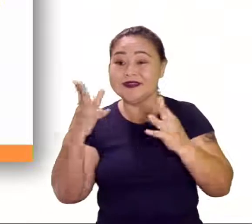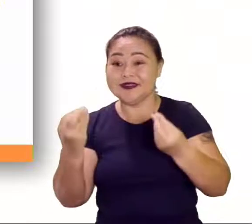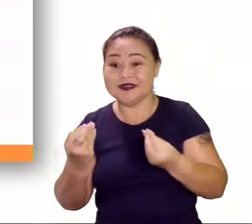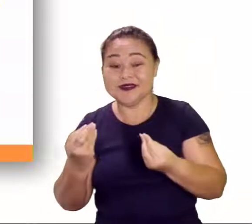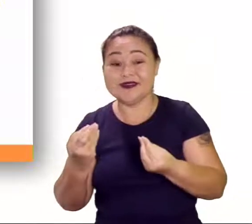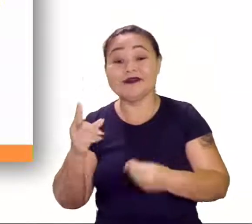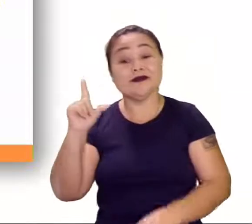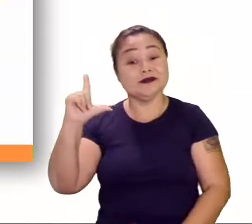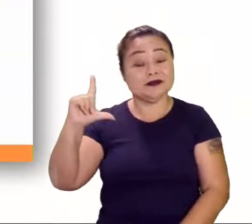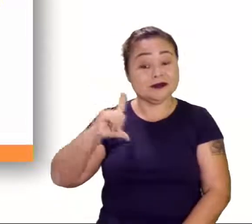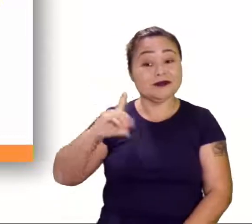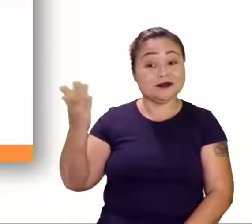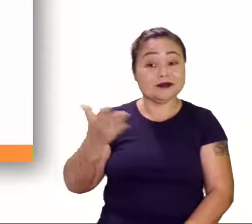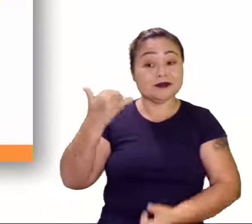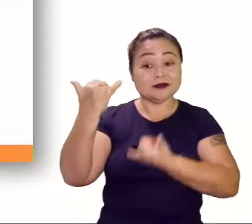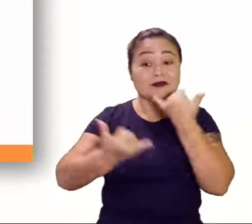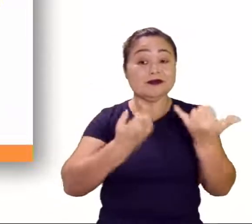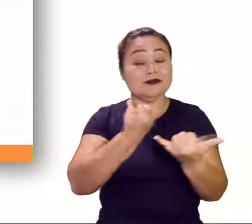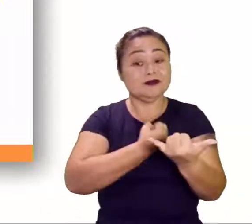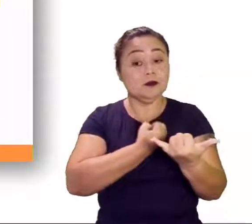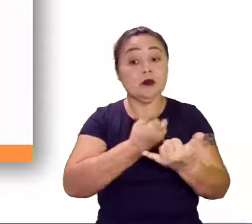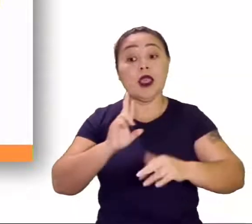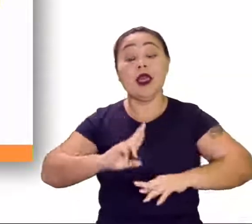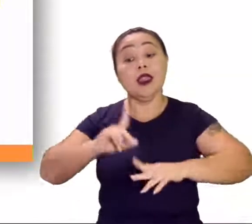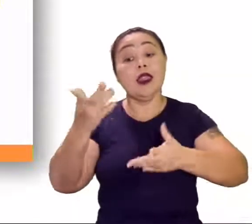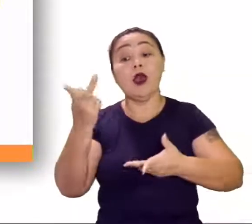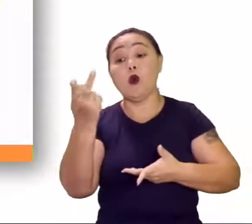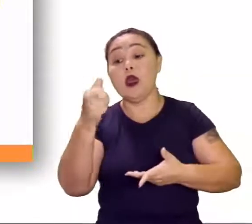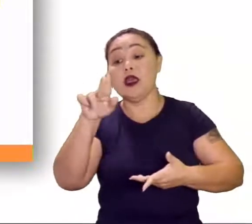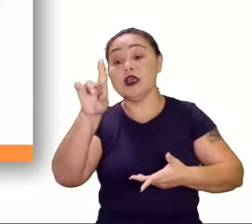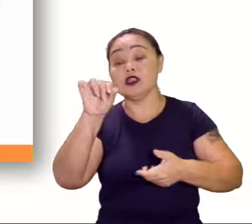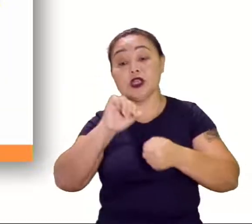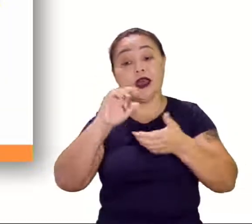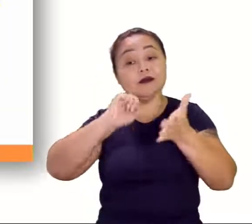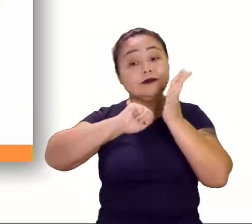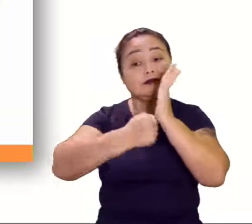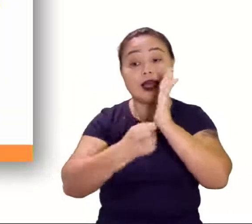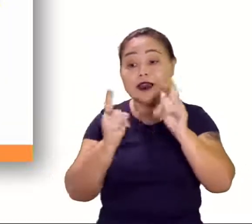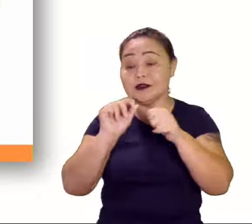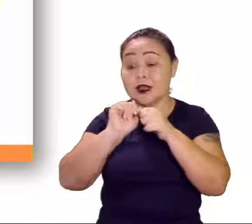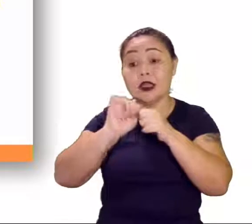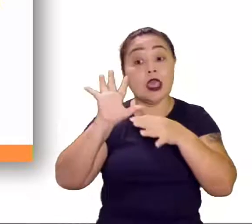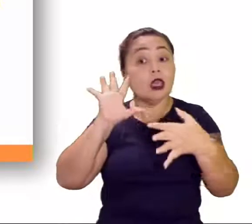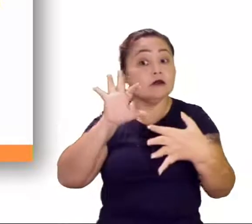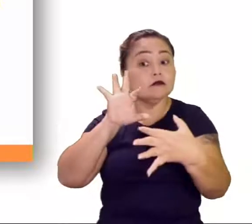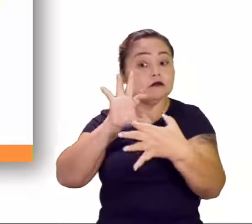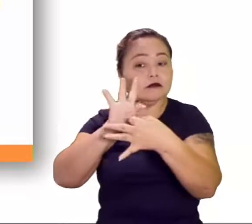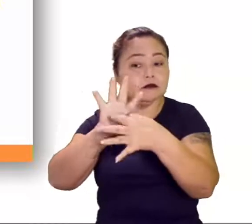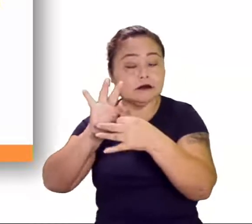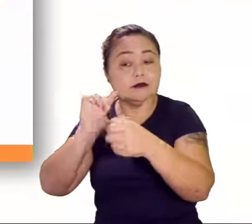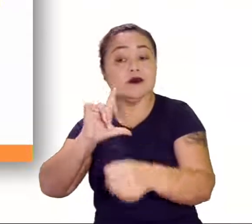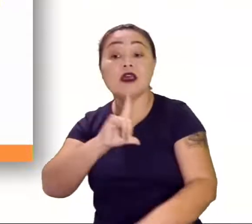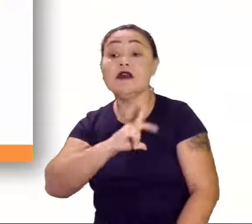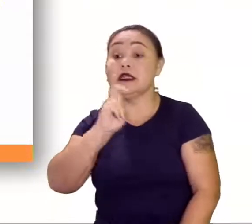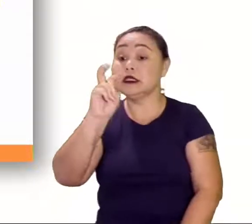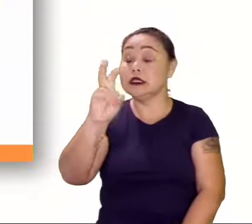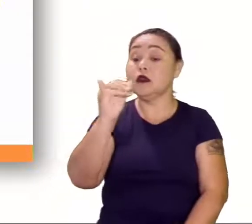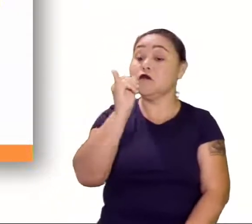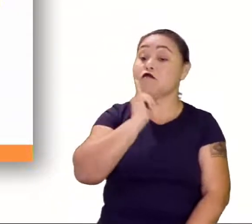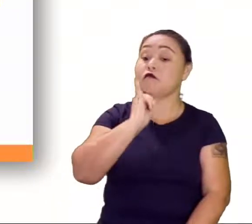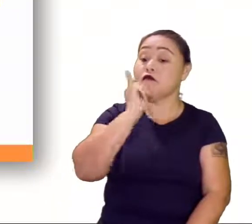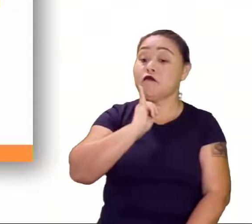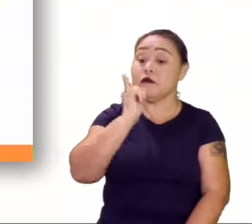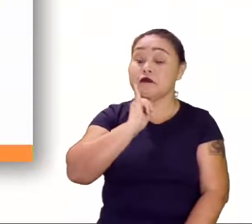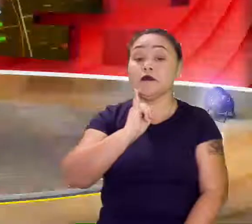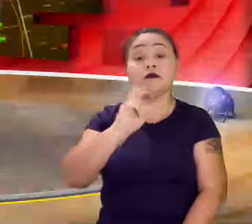já? Ó, então hoje o nosso Brincando com os Números não é uma charada, e sim já está dentro da mesma pegada. Olha, a gente fez 5 exemplos, galerinha,